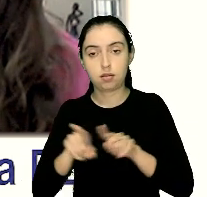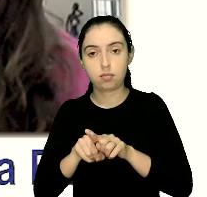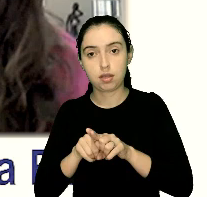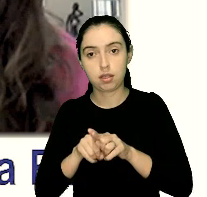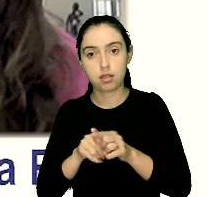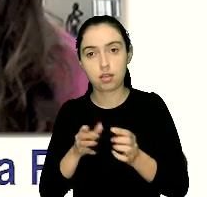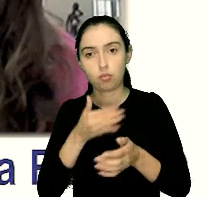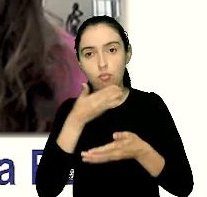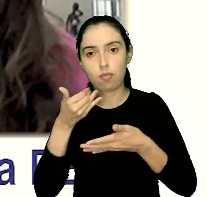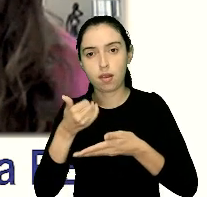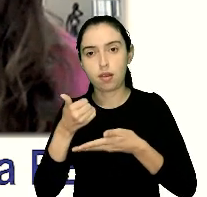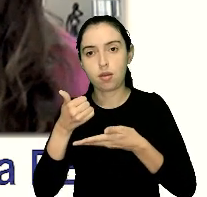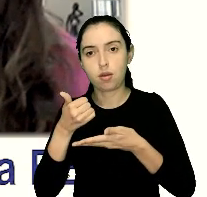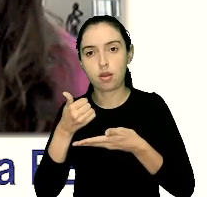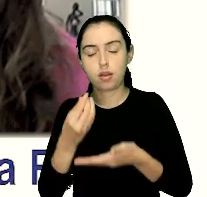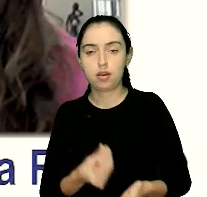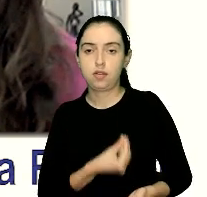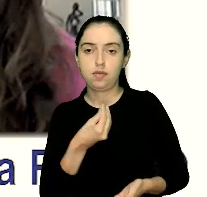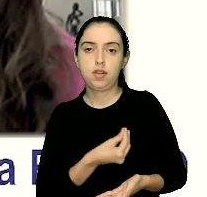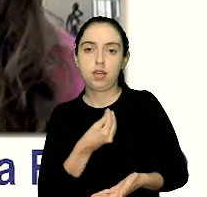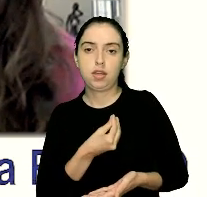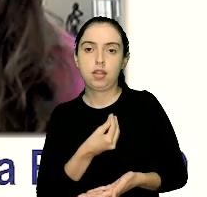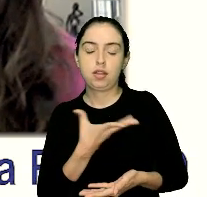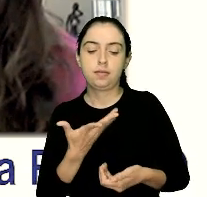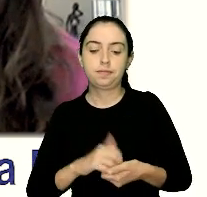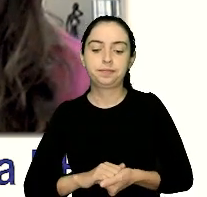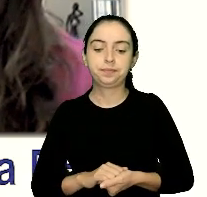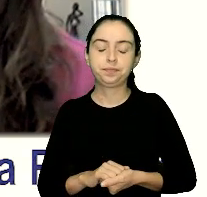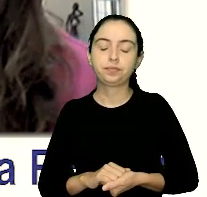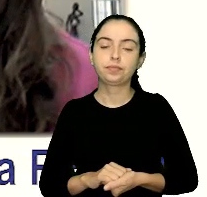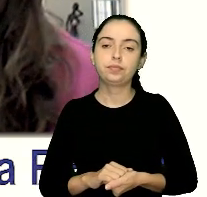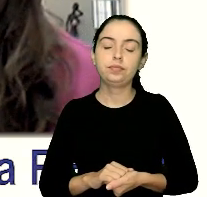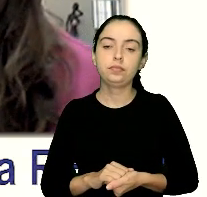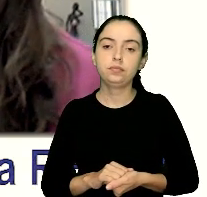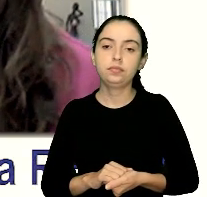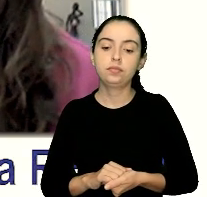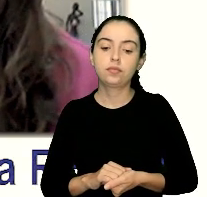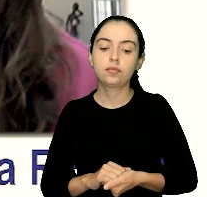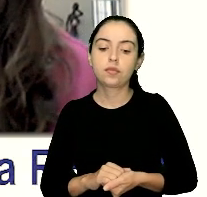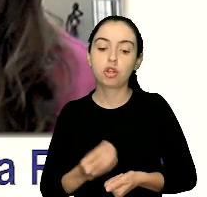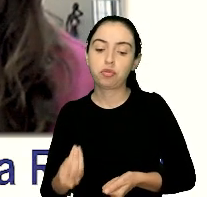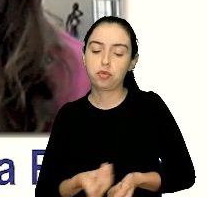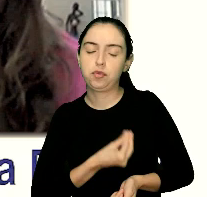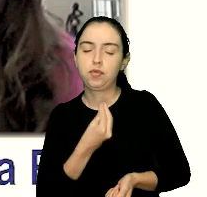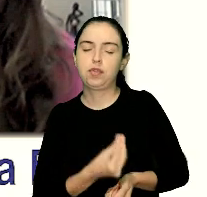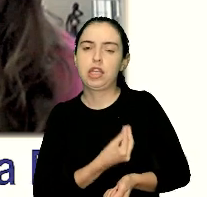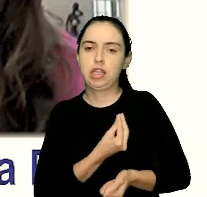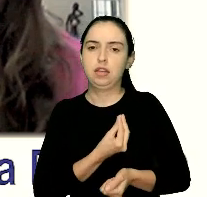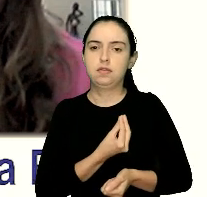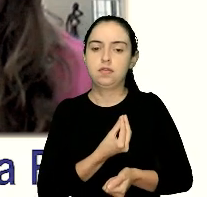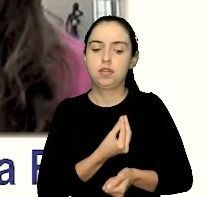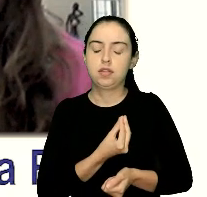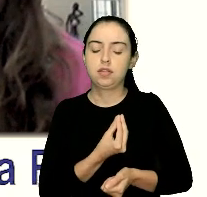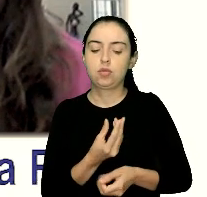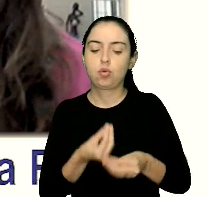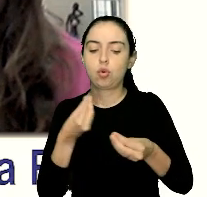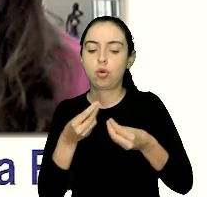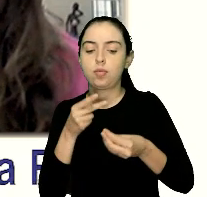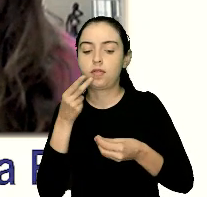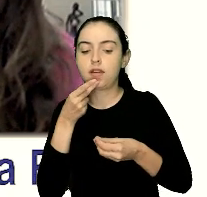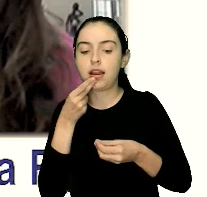deve viver a sua vida, de uma forma viva, de uma forma, como diriam os alemães, lebendig, de uma